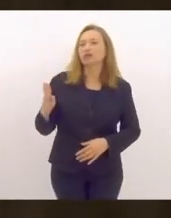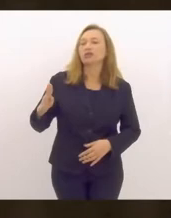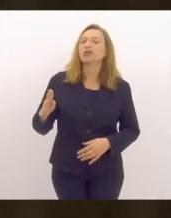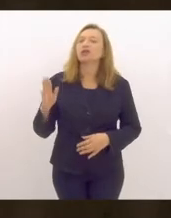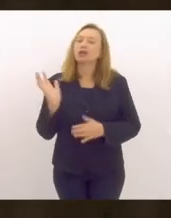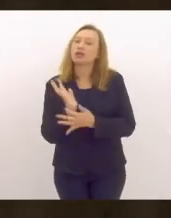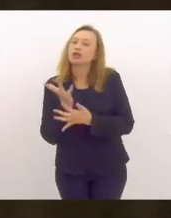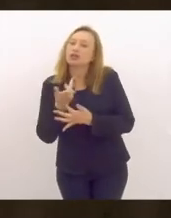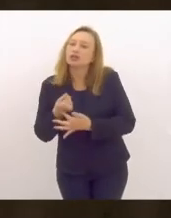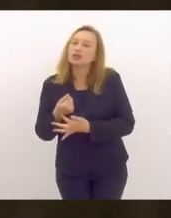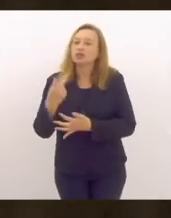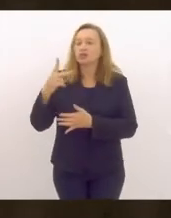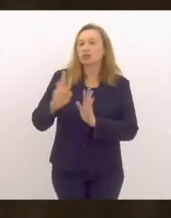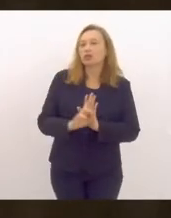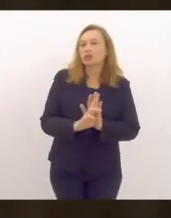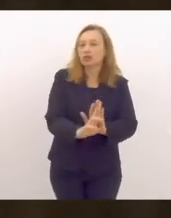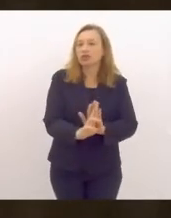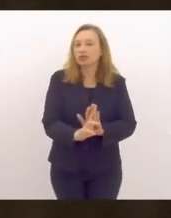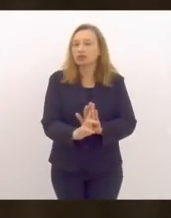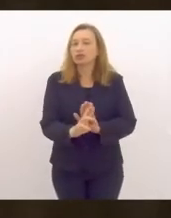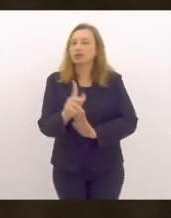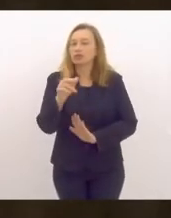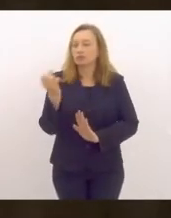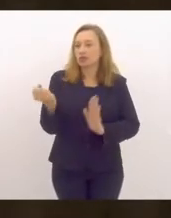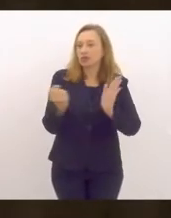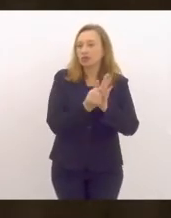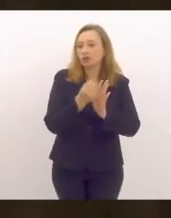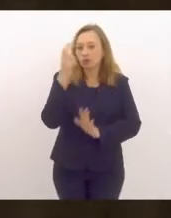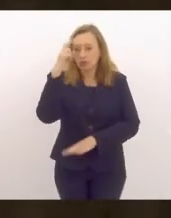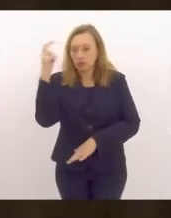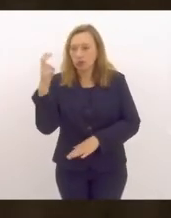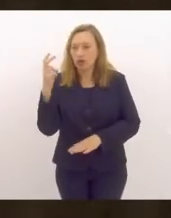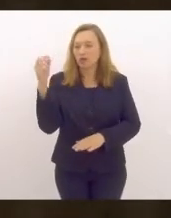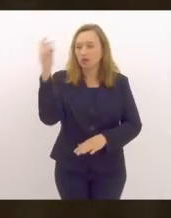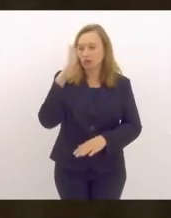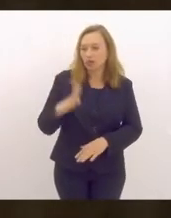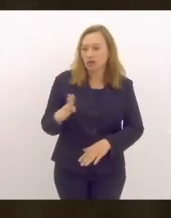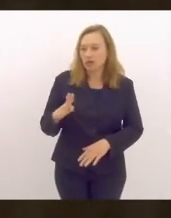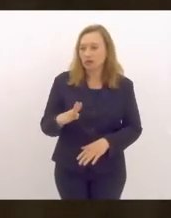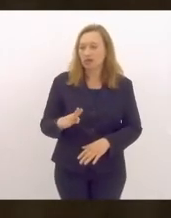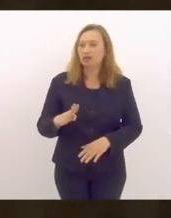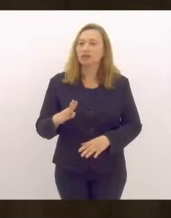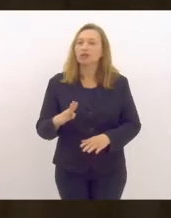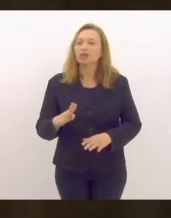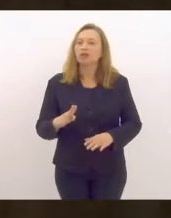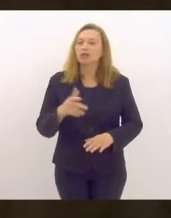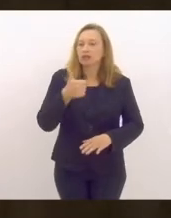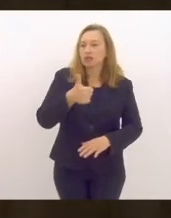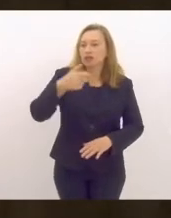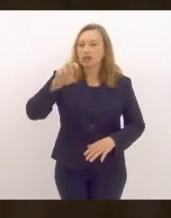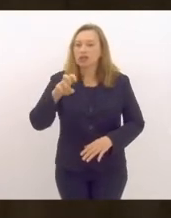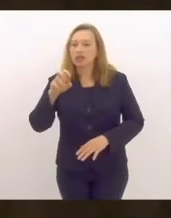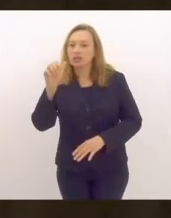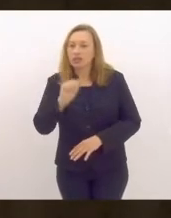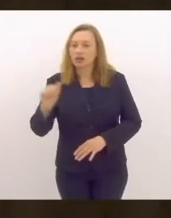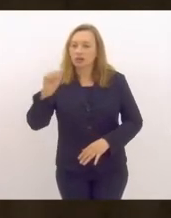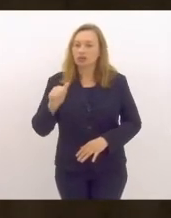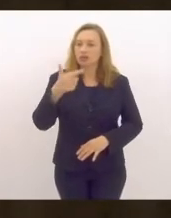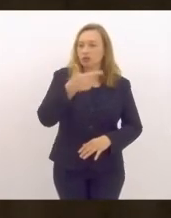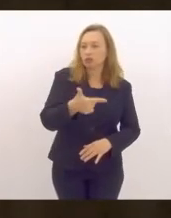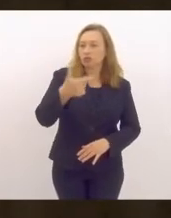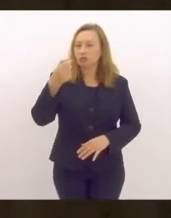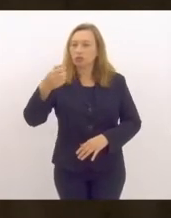artísticos e de sua representação como patrimônio cultural e material do Brasil, instituído em 15 de agosto